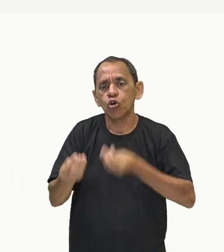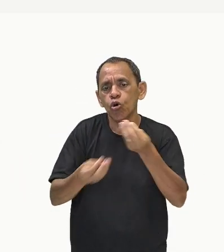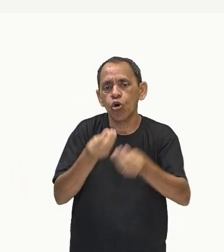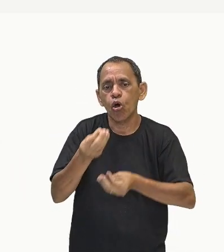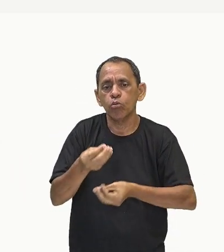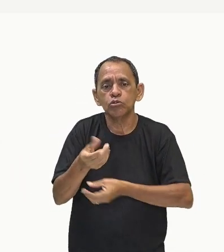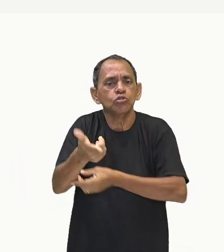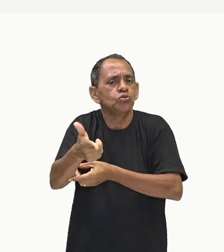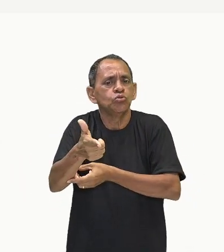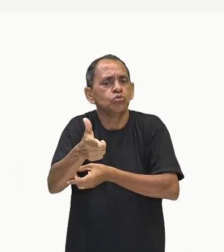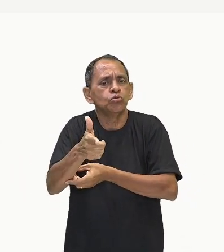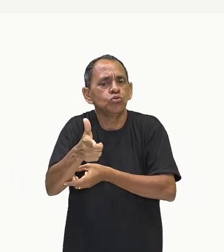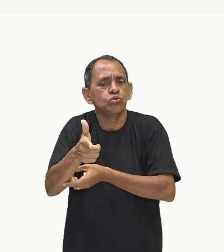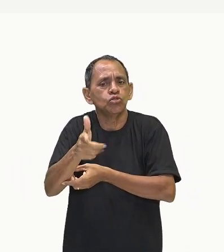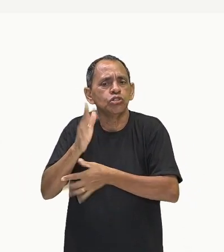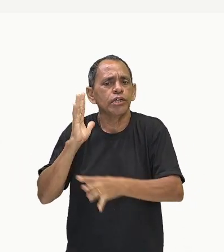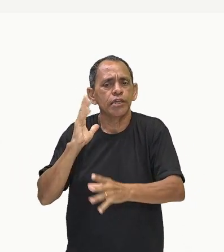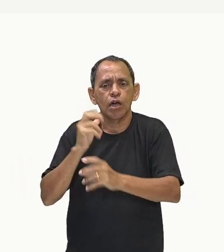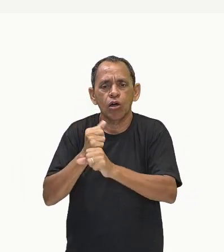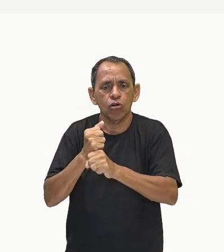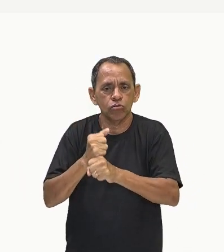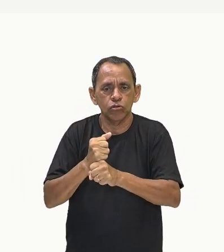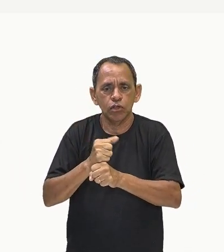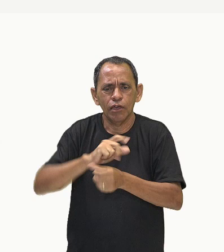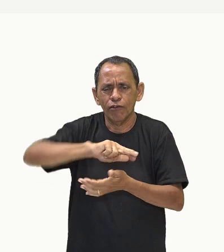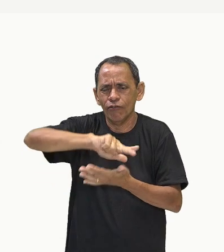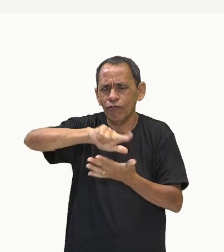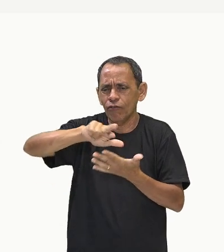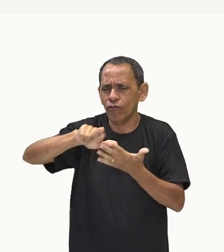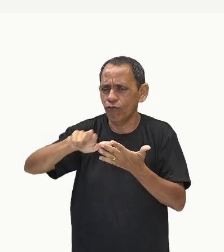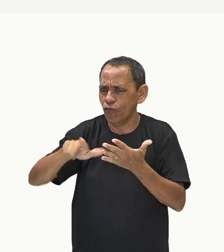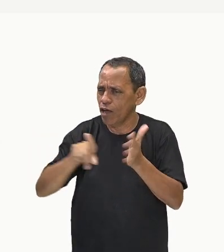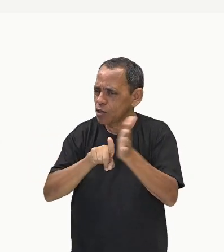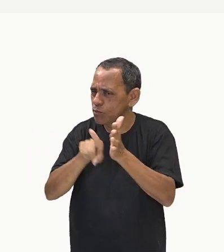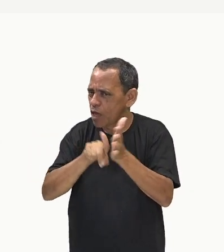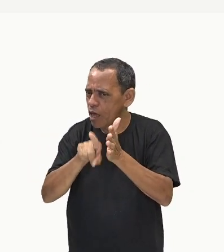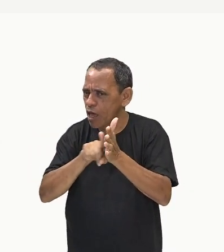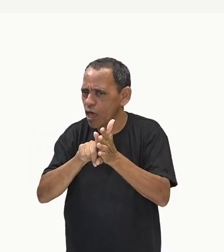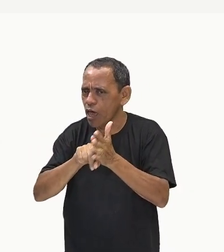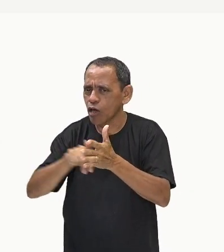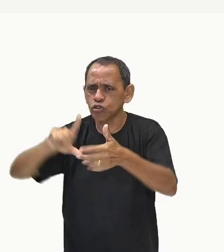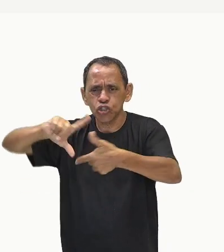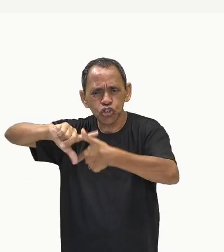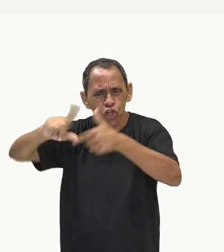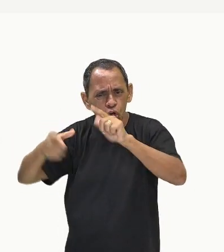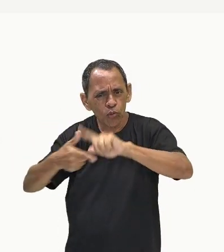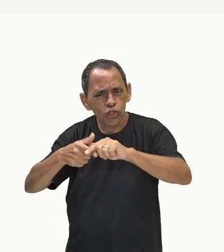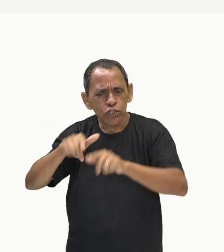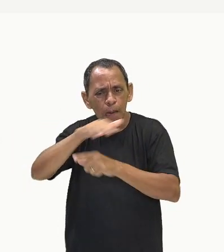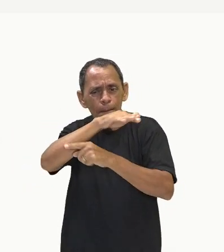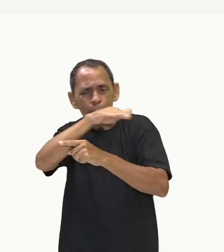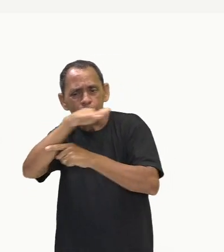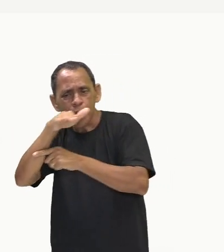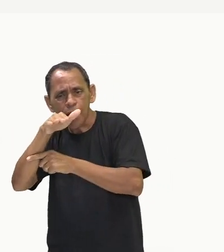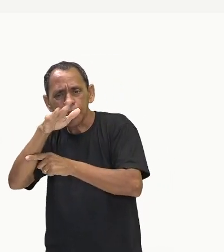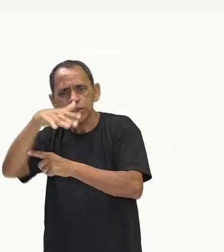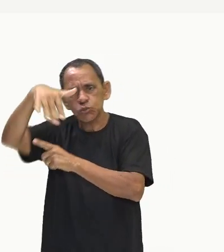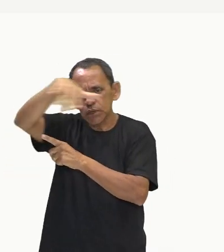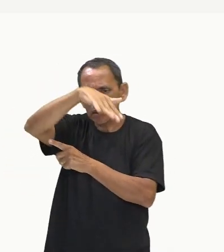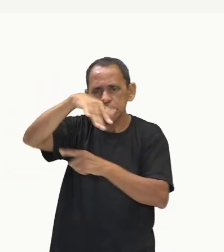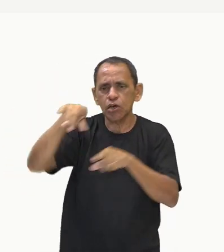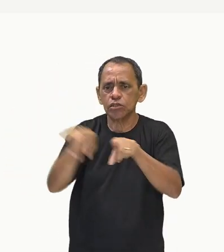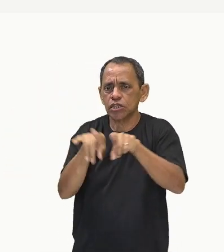cálculo, né? Muitas questões de geometria, tanto plana como espacial, depende